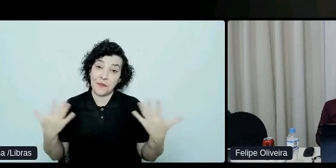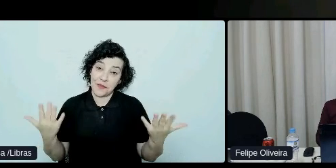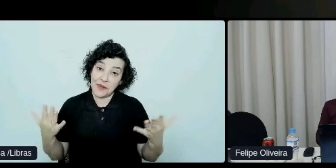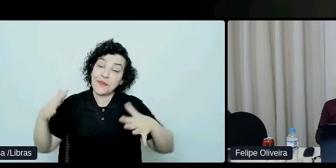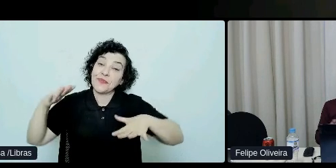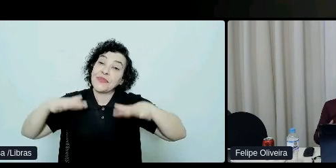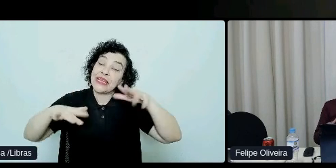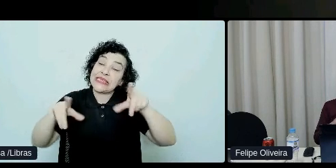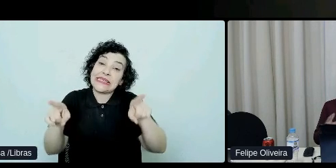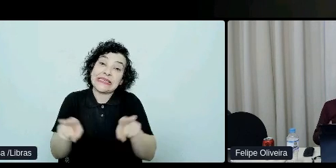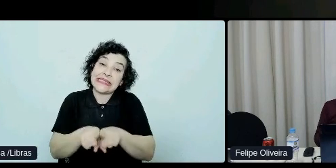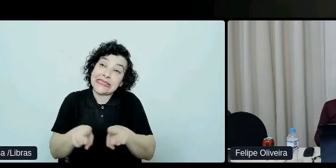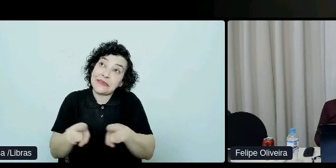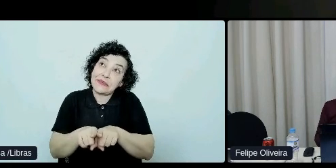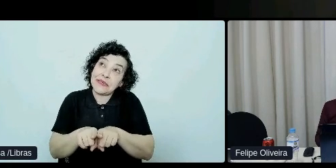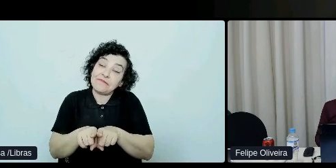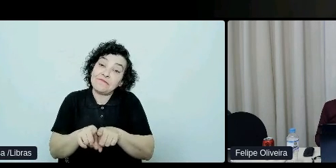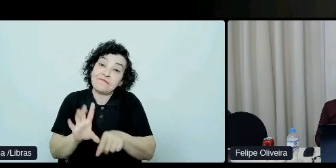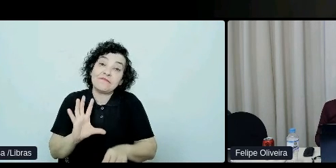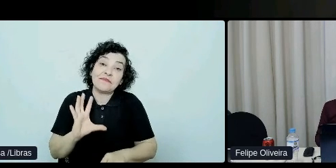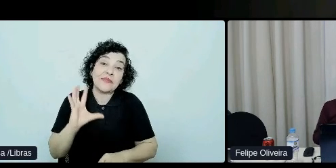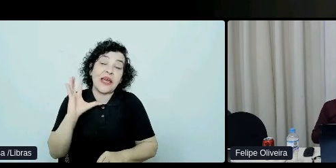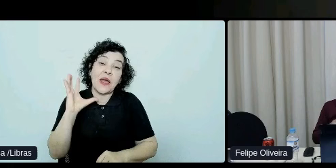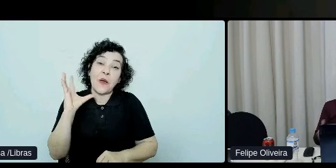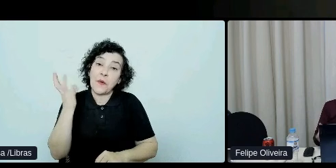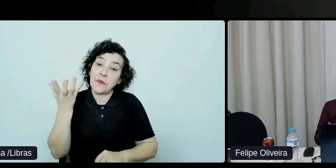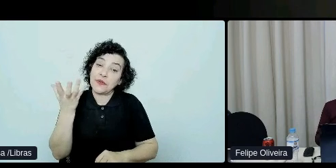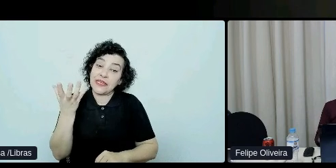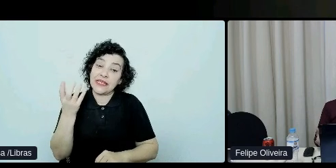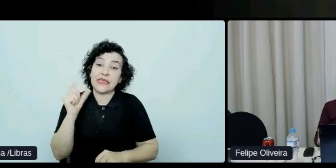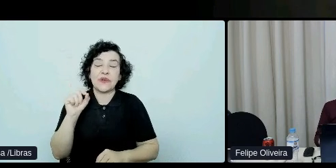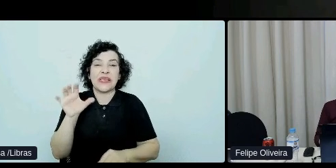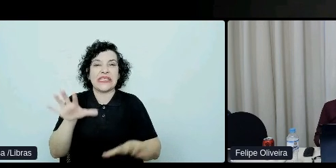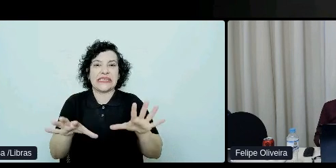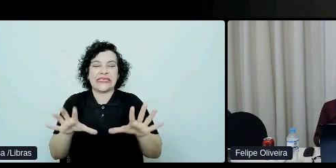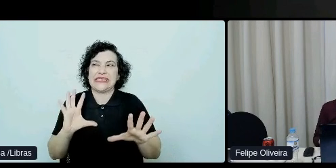acontecer de ter as suas... a gente pode chamar de crise, né?